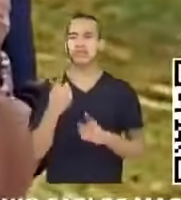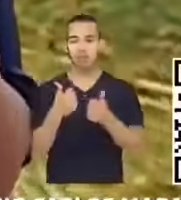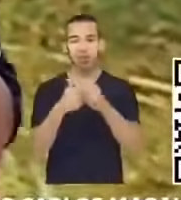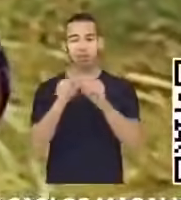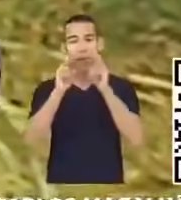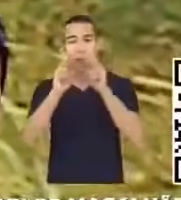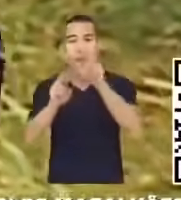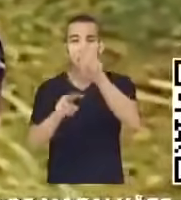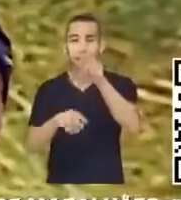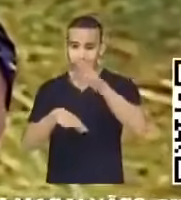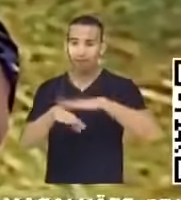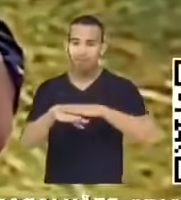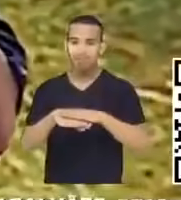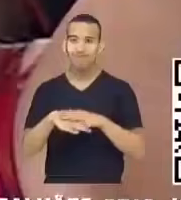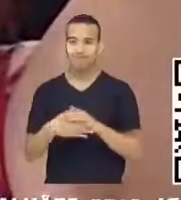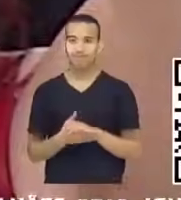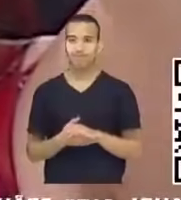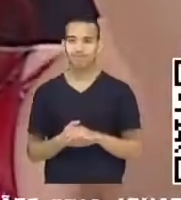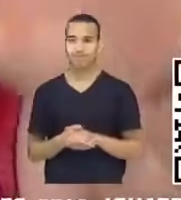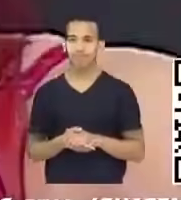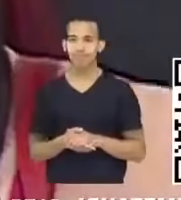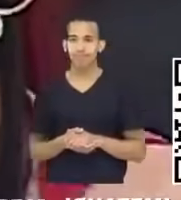olhando para você ele te avisando